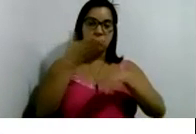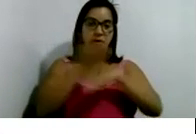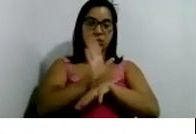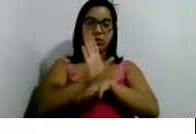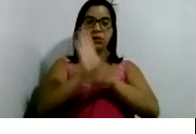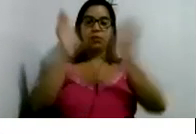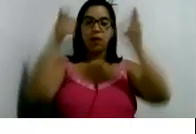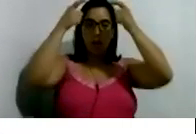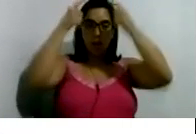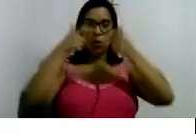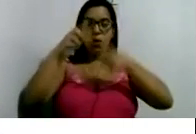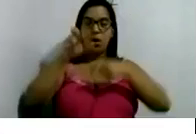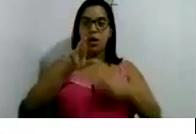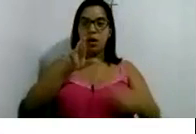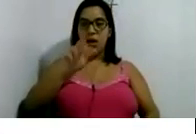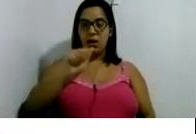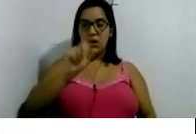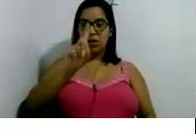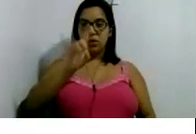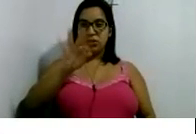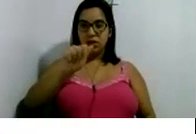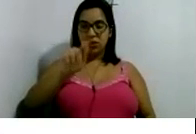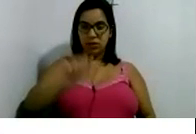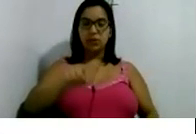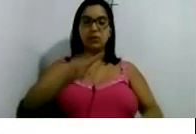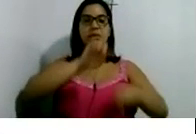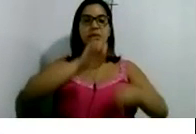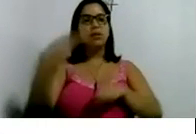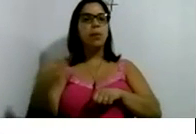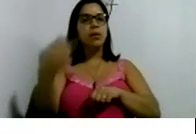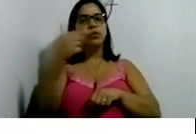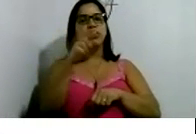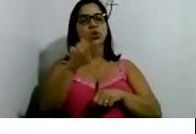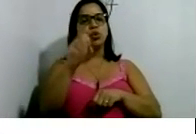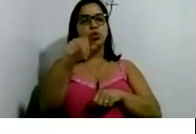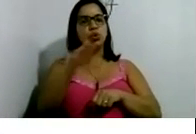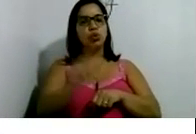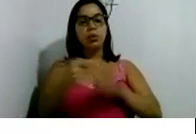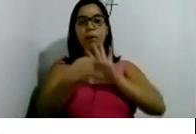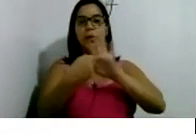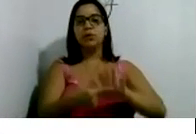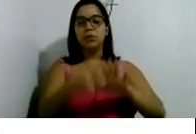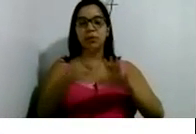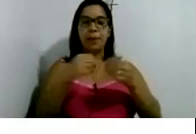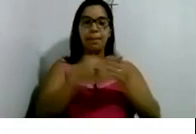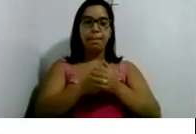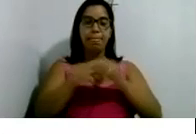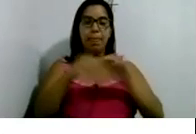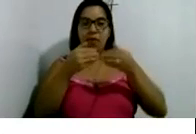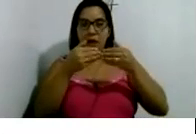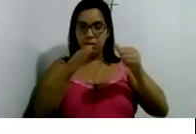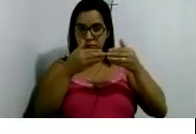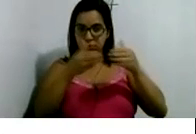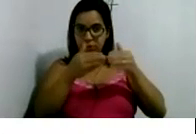radiata. Aqui a gente tem a zona pelúcida, então as enzimas do acrossomo elas vão digerir essa